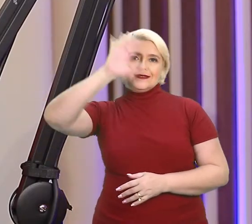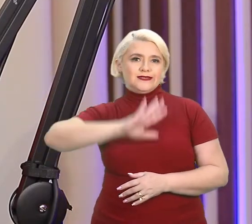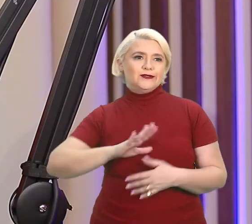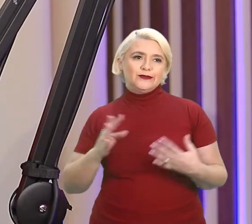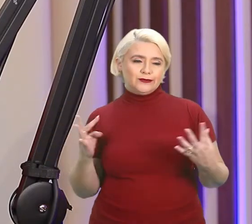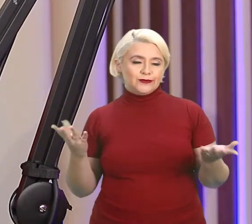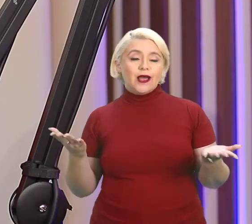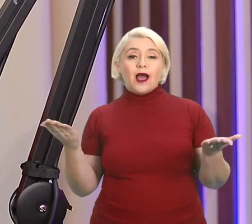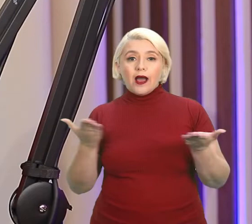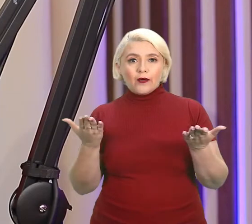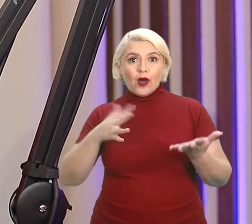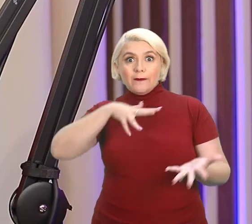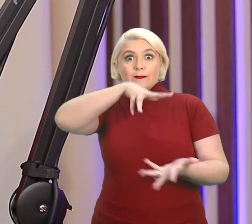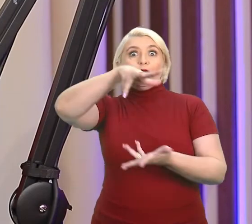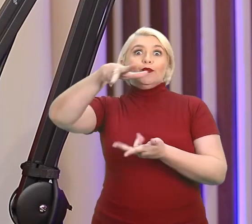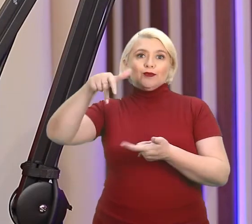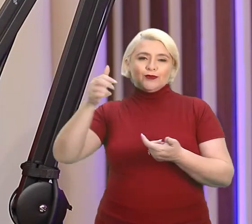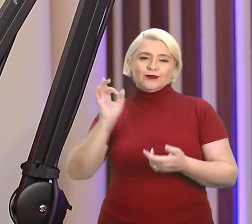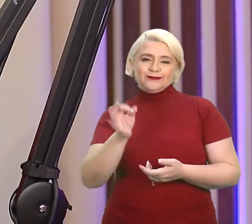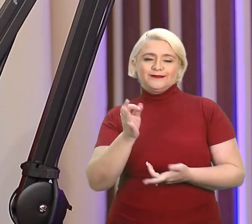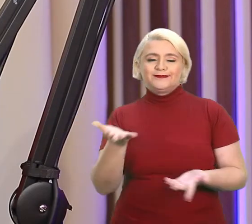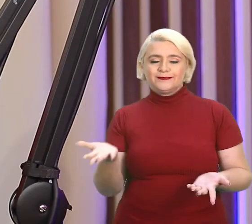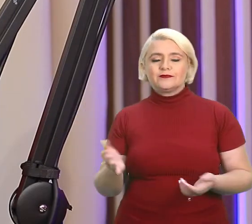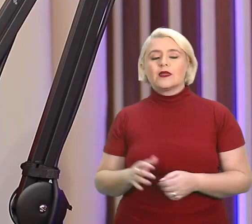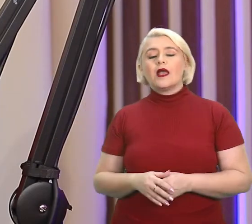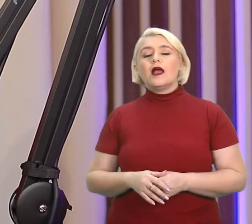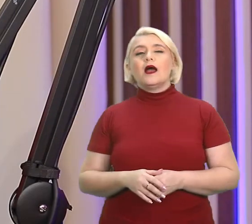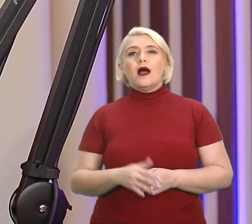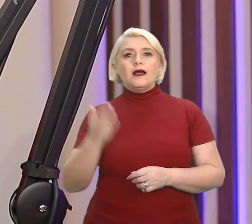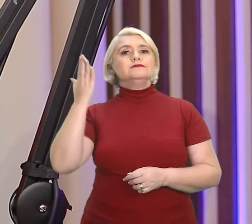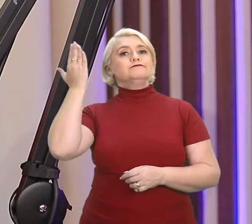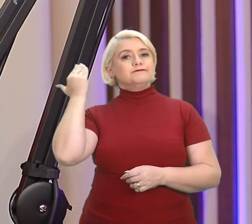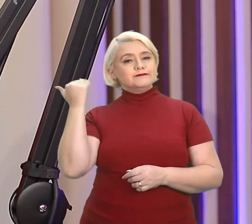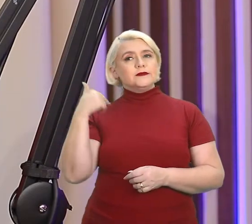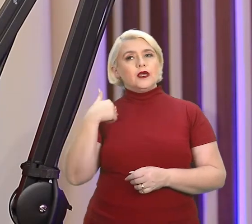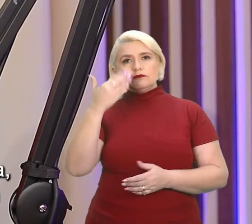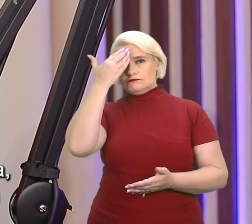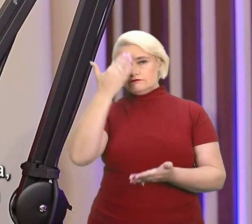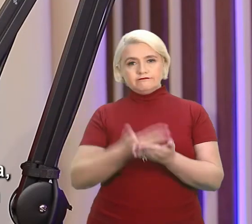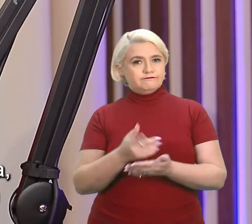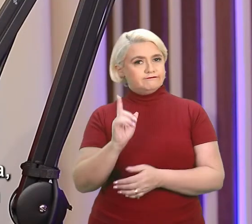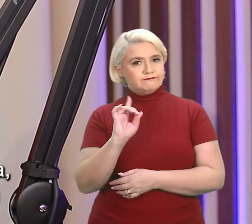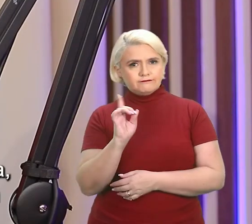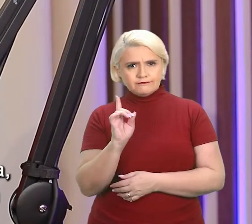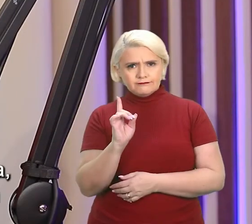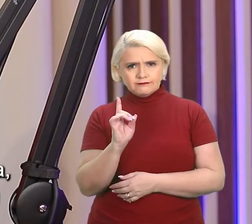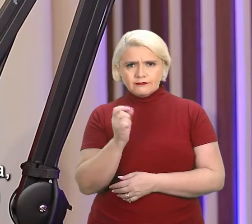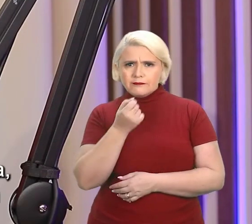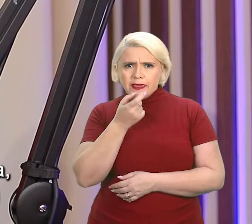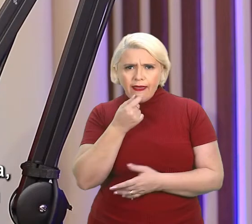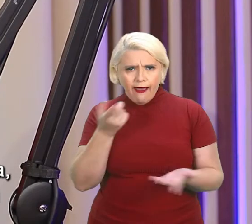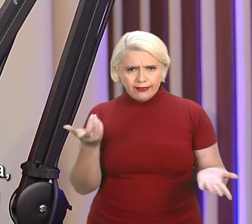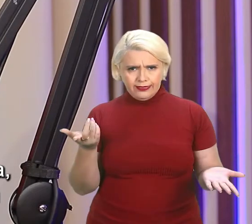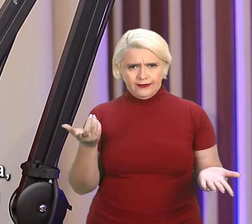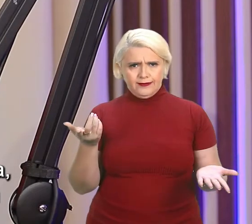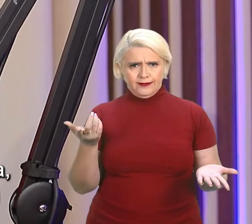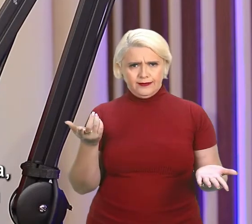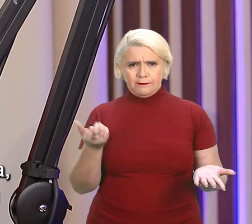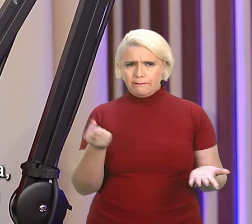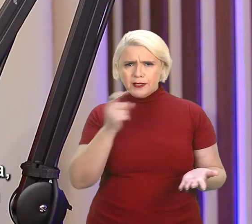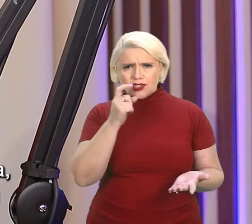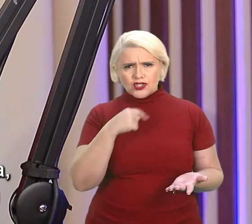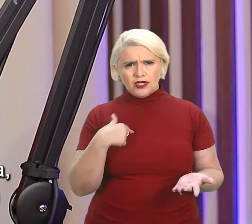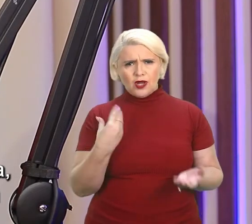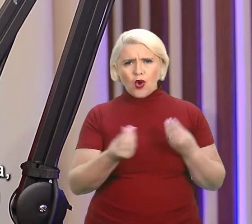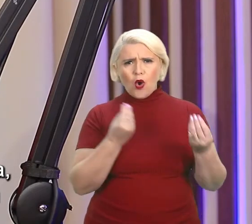inteiro, agora o mundo, né? E aí eu não acreditei, eu pensei, só pode ser mentira, pegadinha. Como que uma